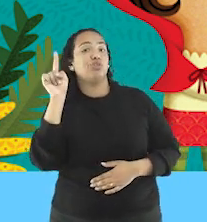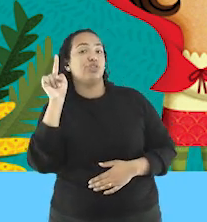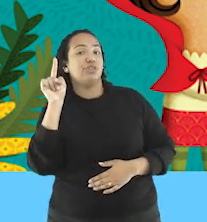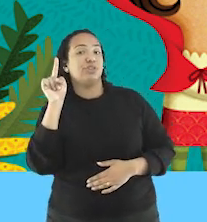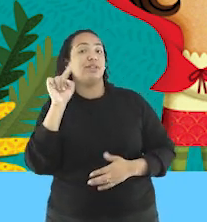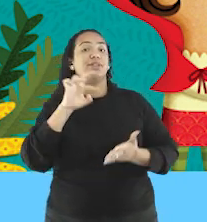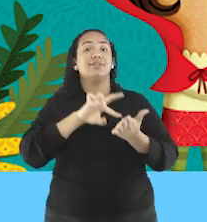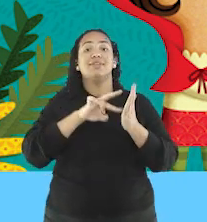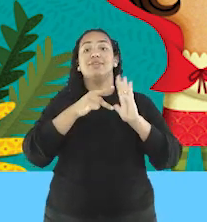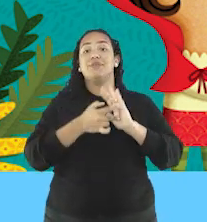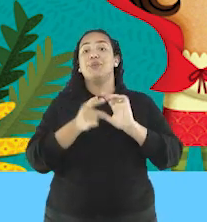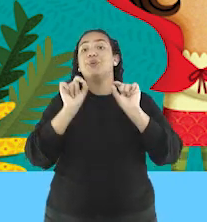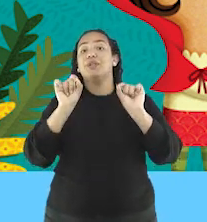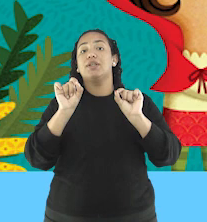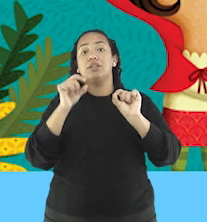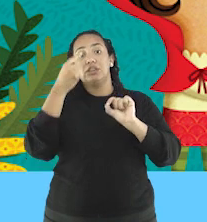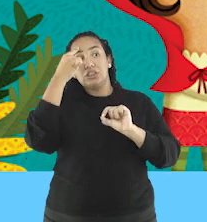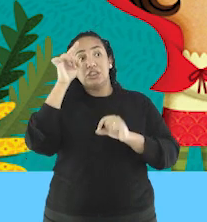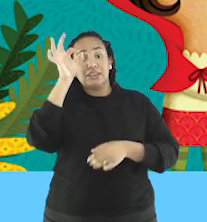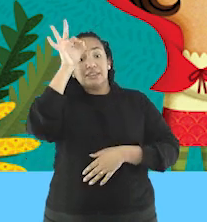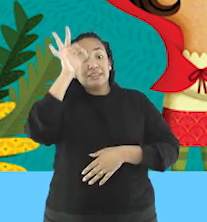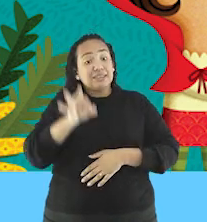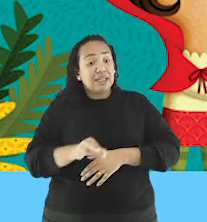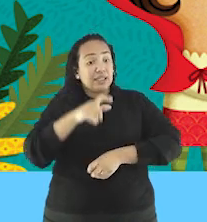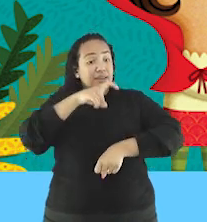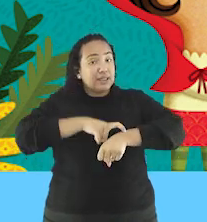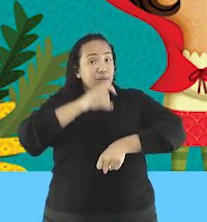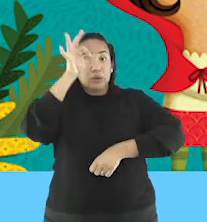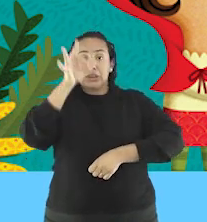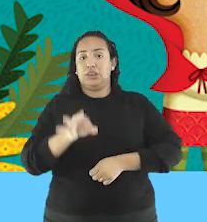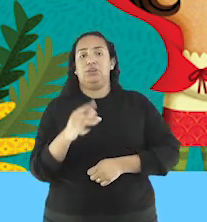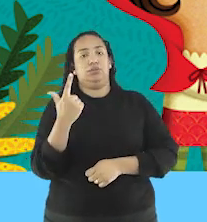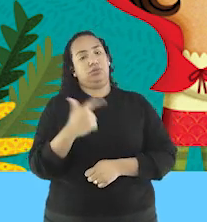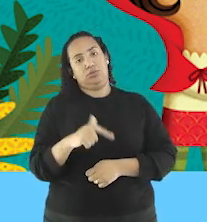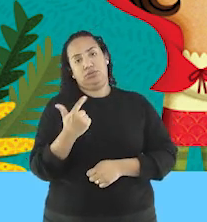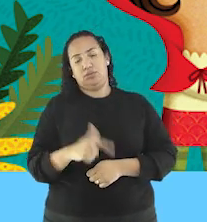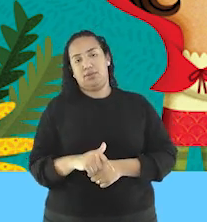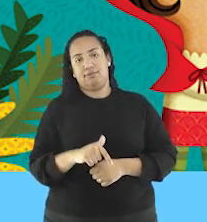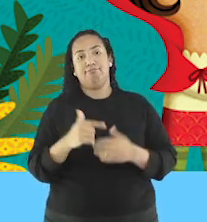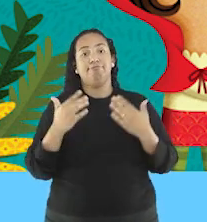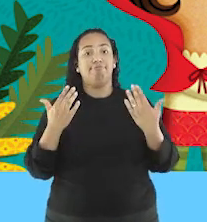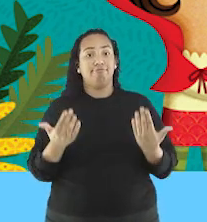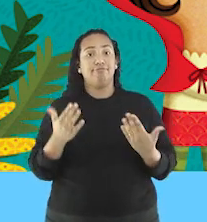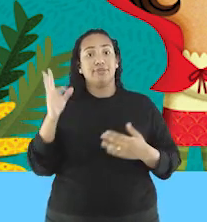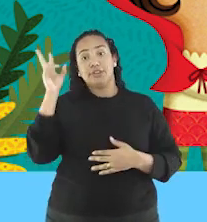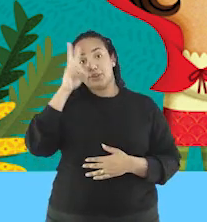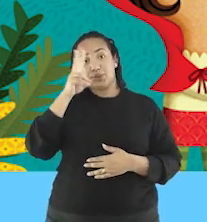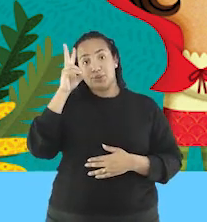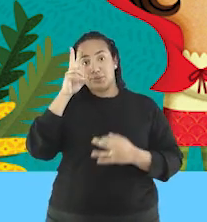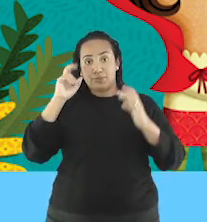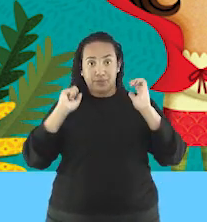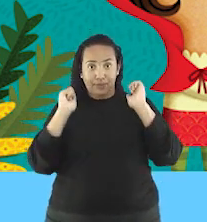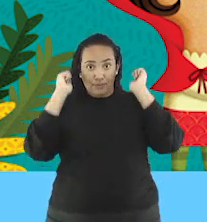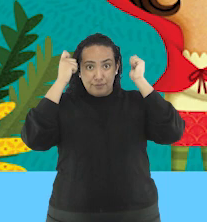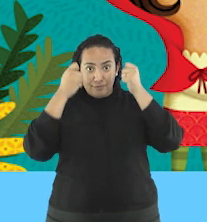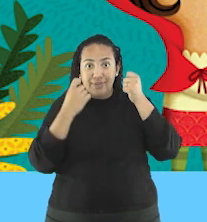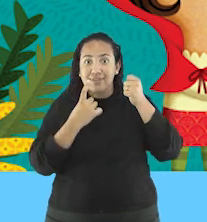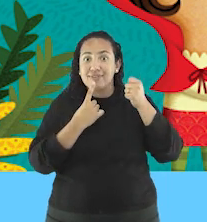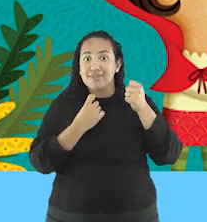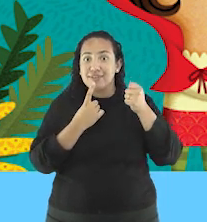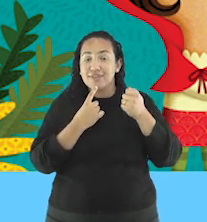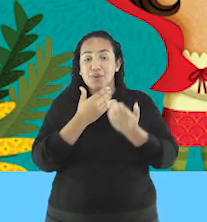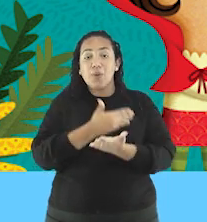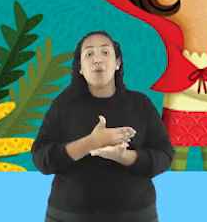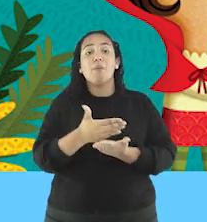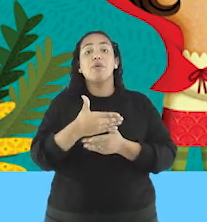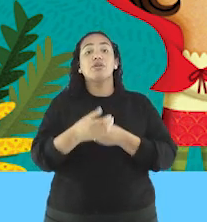dia, não há indicação de tempo. Como a história de Chapeuzinho Vermelho começa